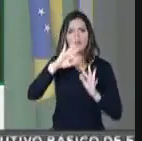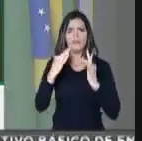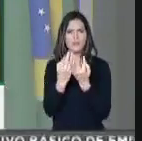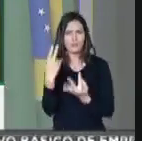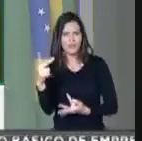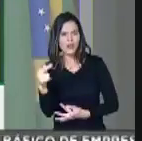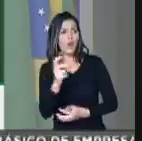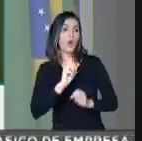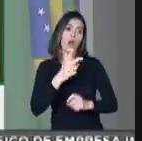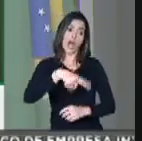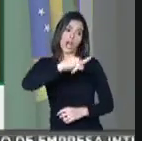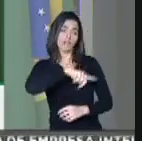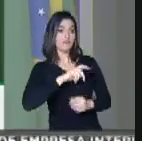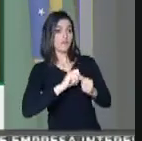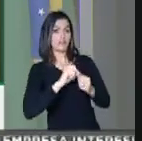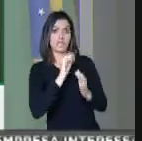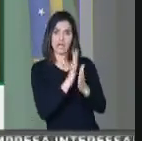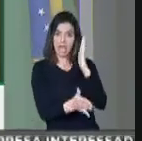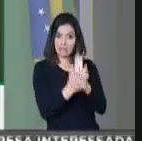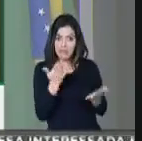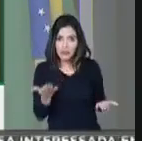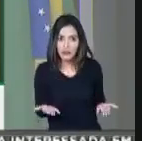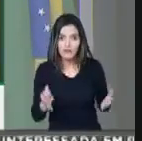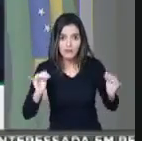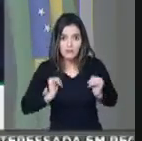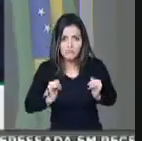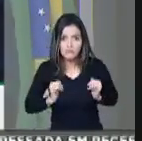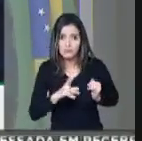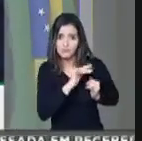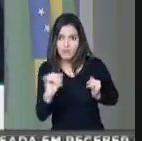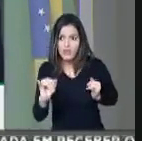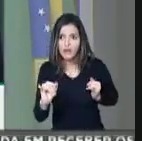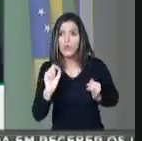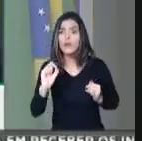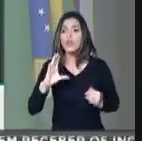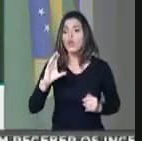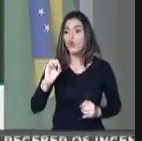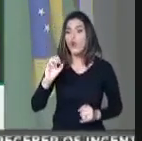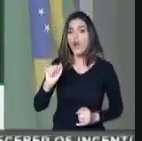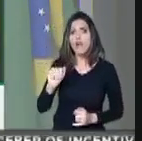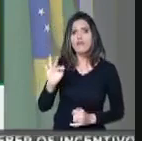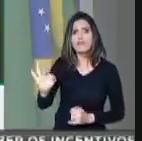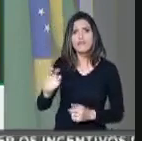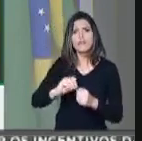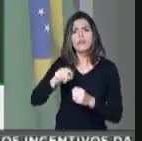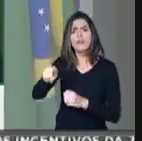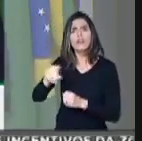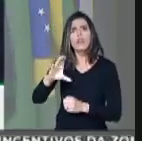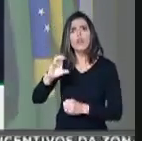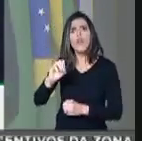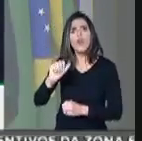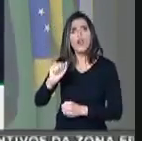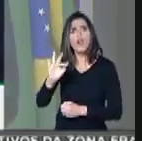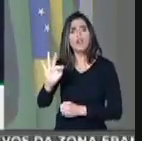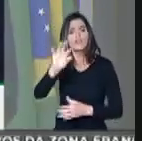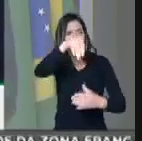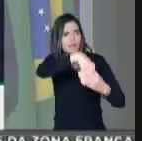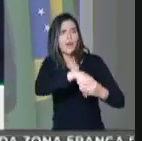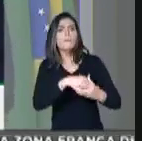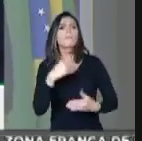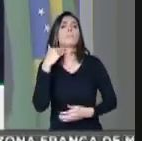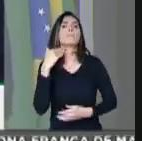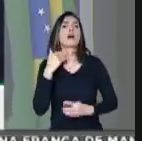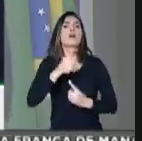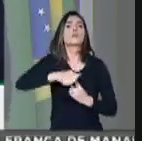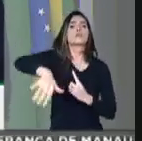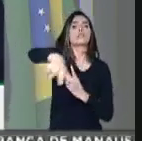Ou essa casa não vai registrar o que foi, o que se acabou de fazer com o COAF? Por que botar o COAF no Banco Central?